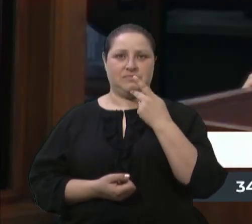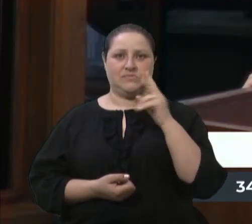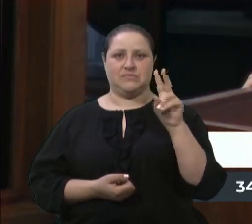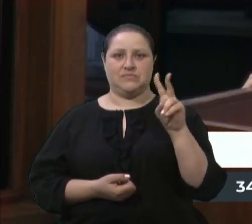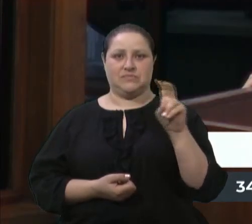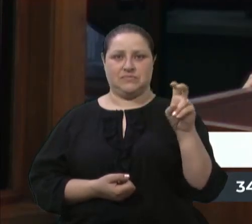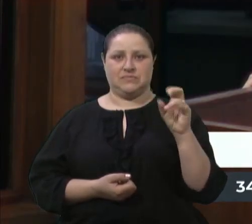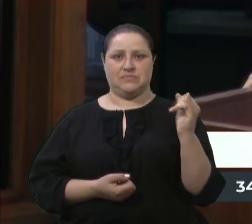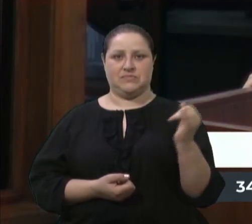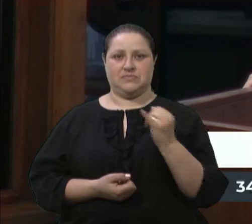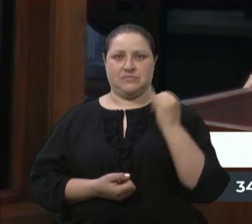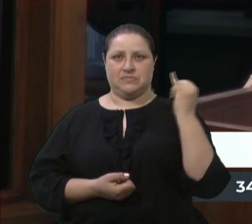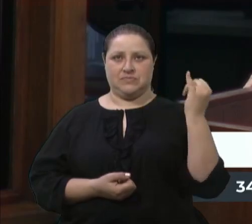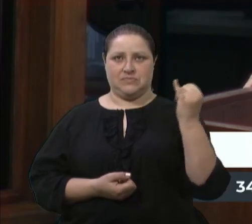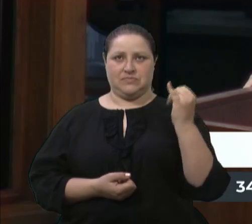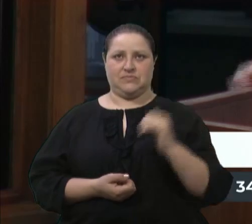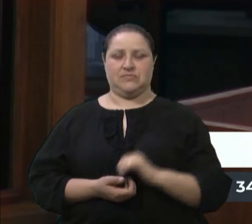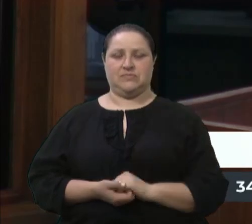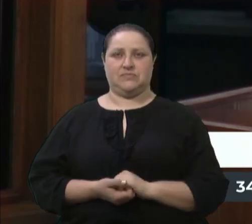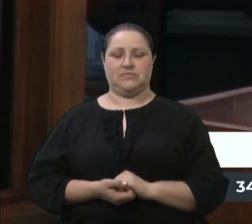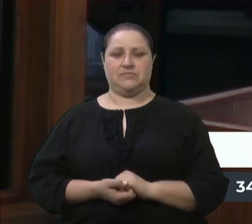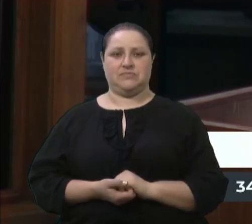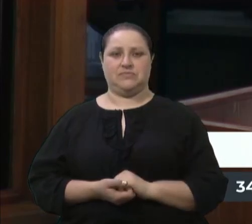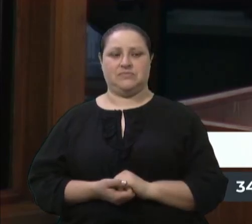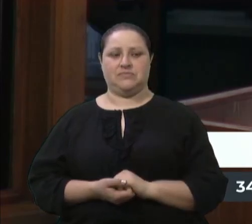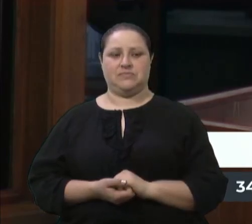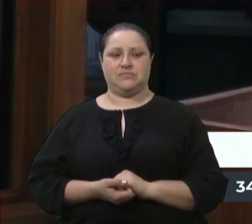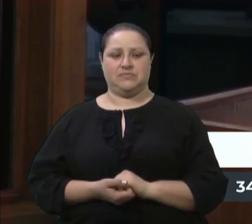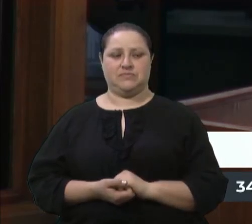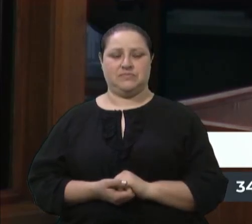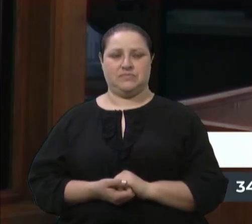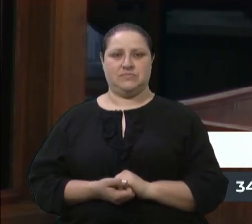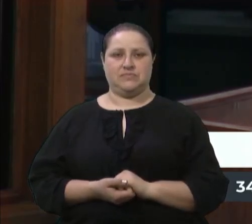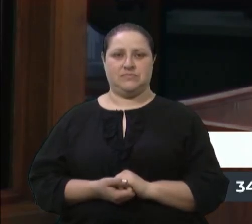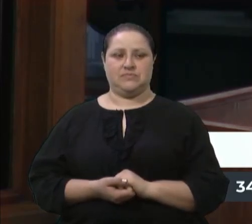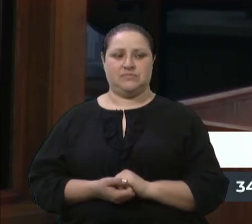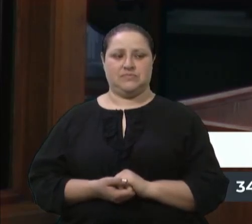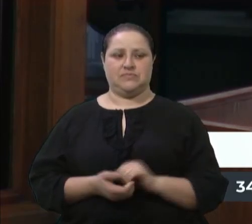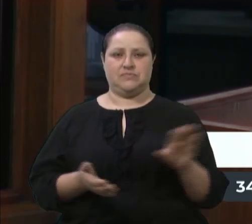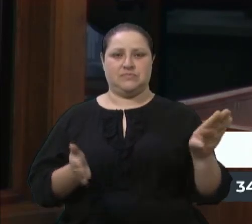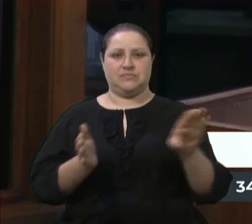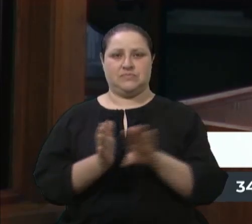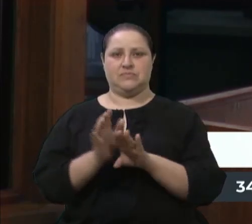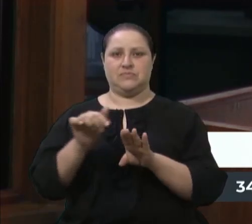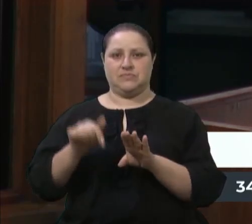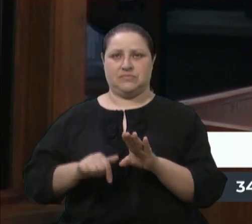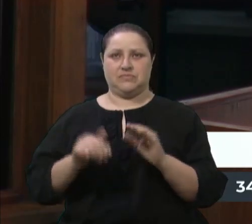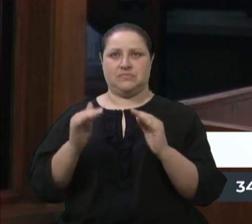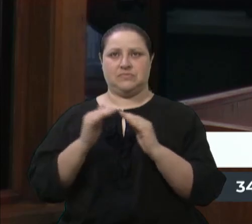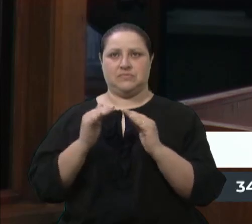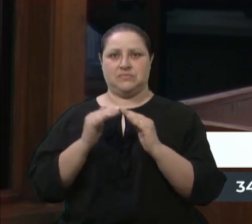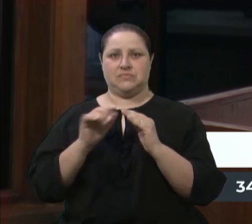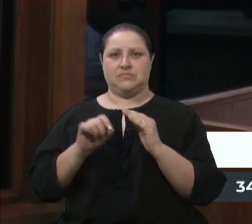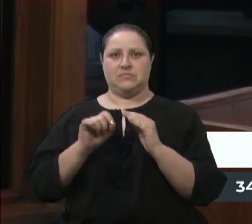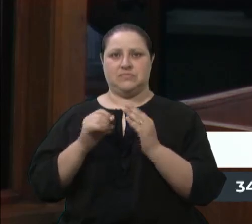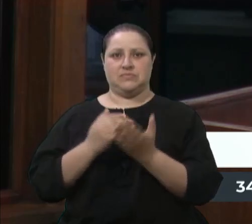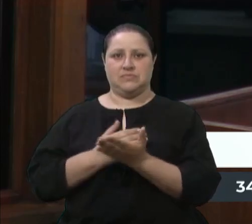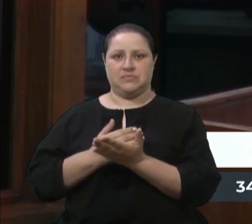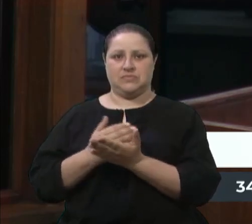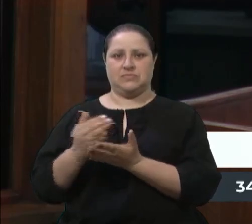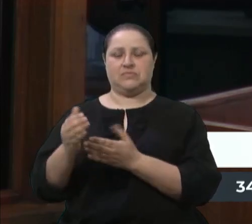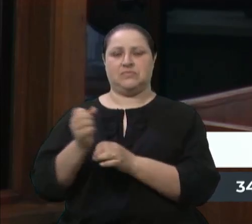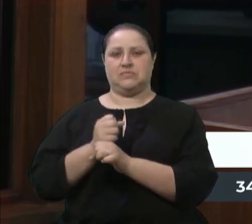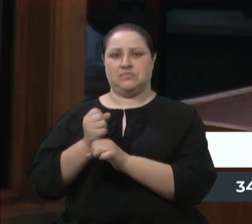muito importante que vem a essa casa geralmente no início dos anos